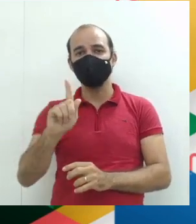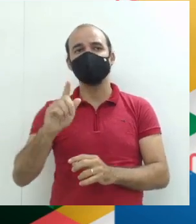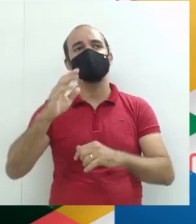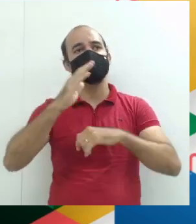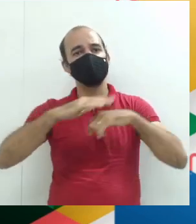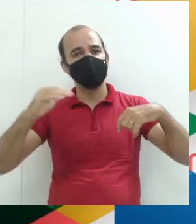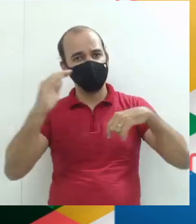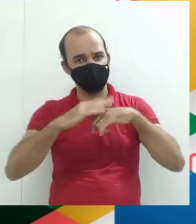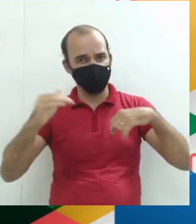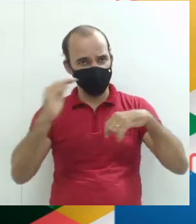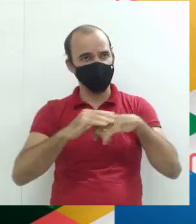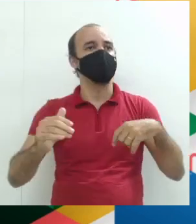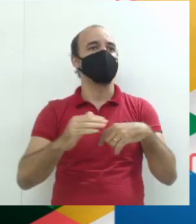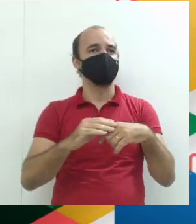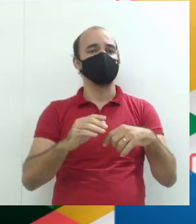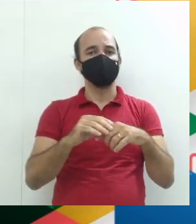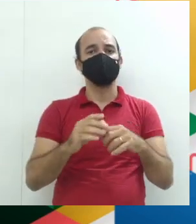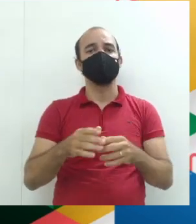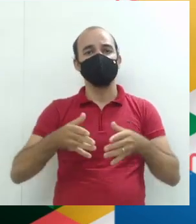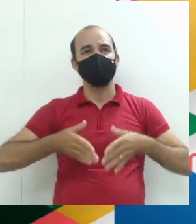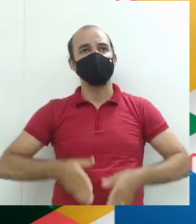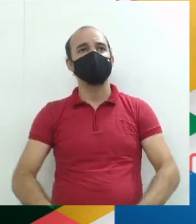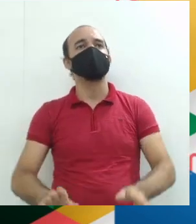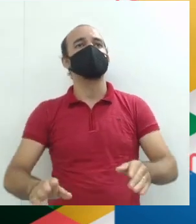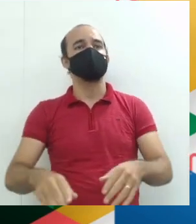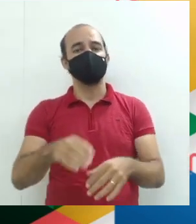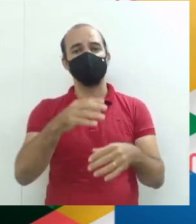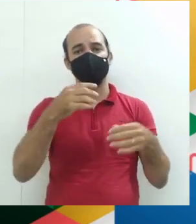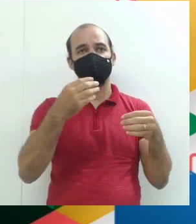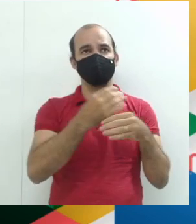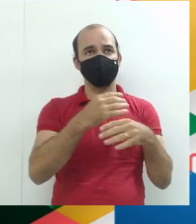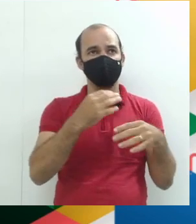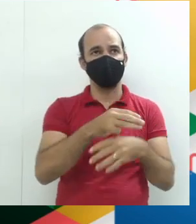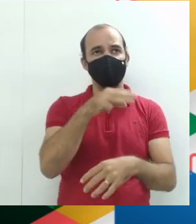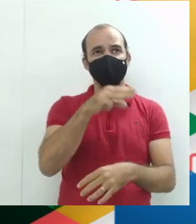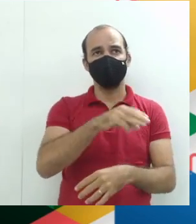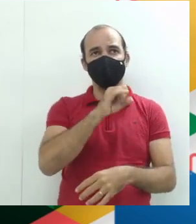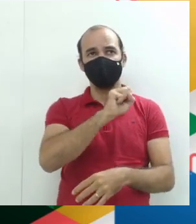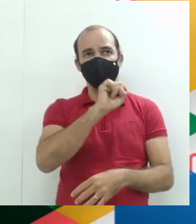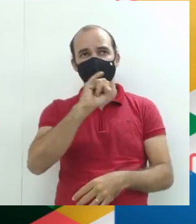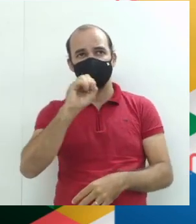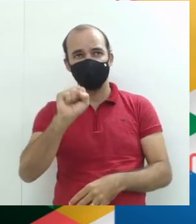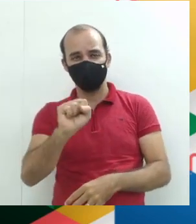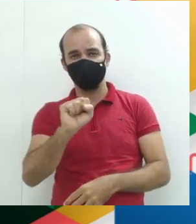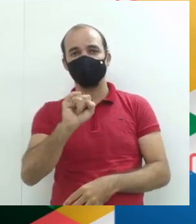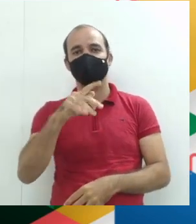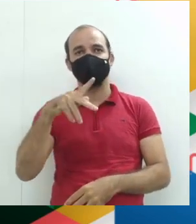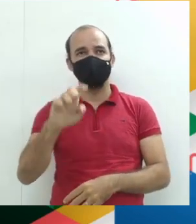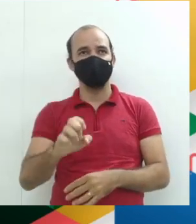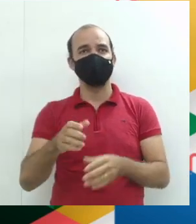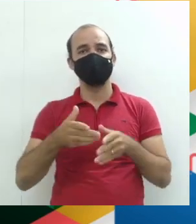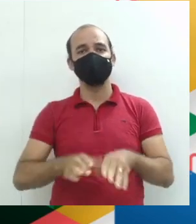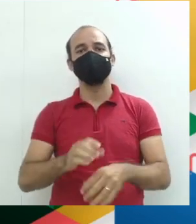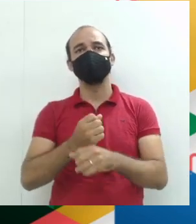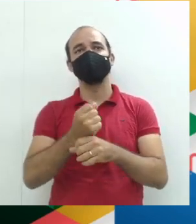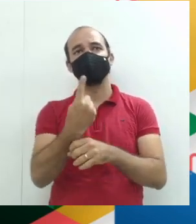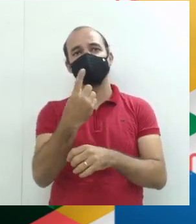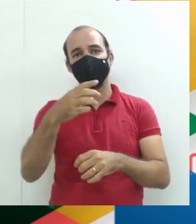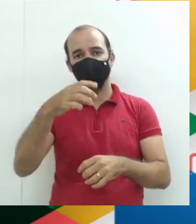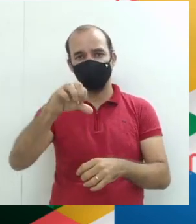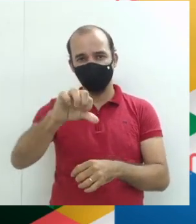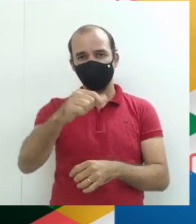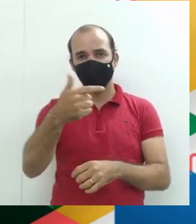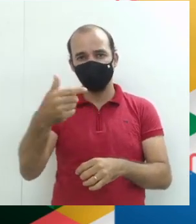Riley Ben King, nasceu no Mississippi em 1925 e foi um guitarrista, cantor e compositor. Foi um